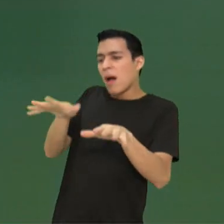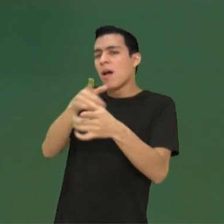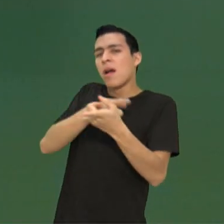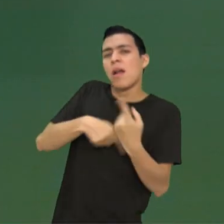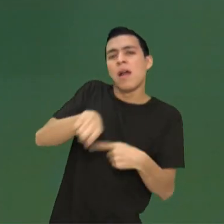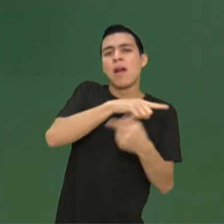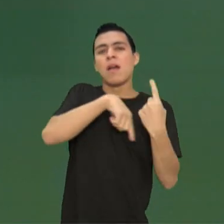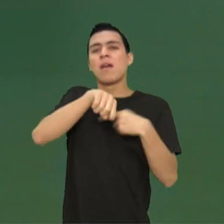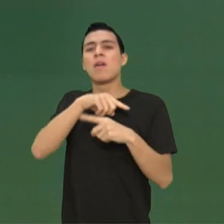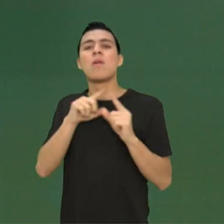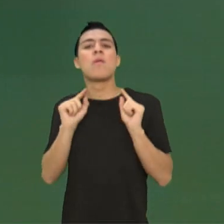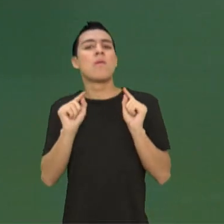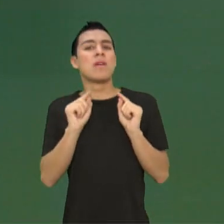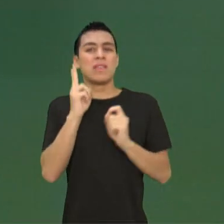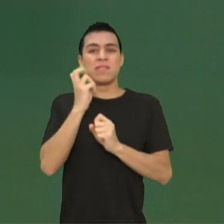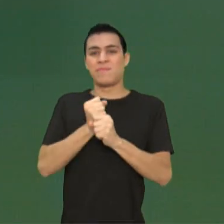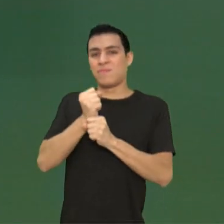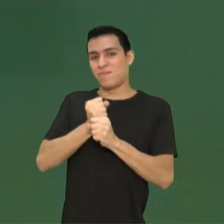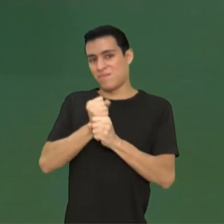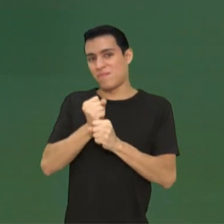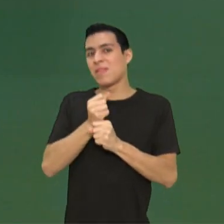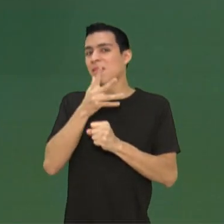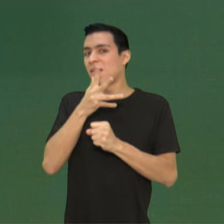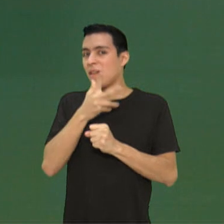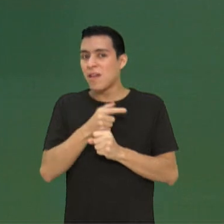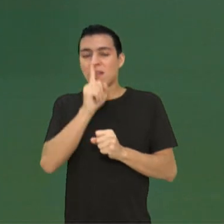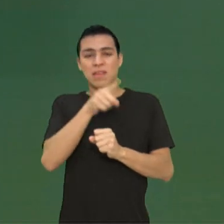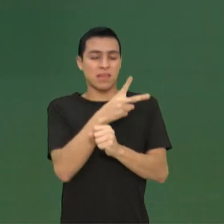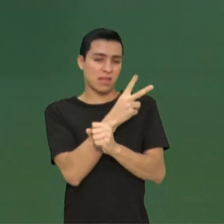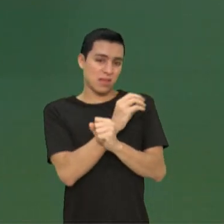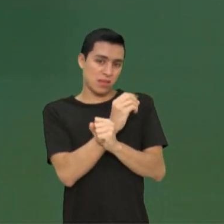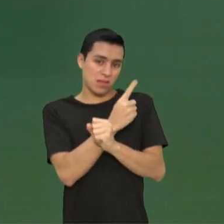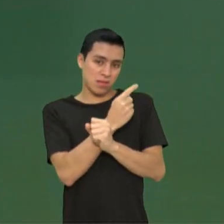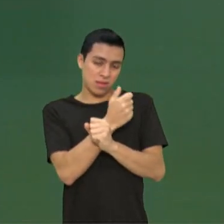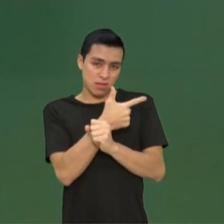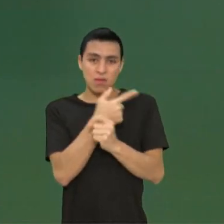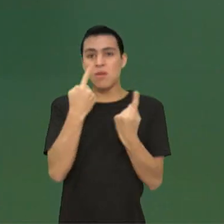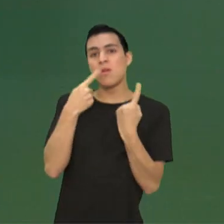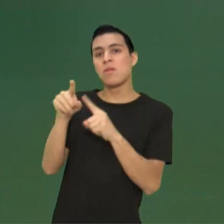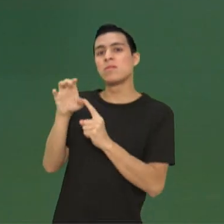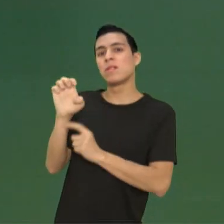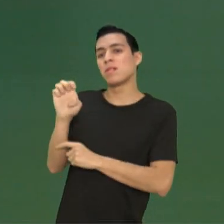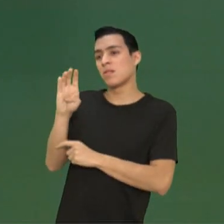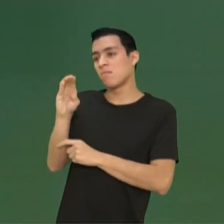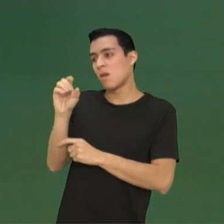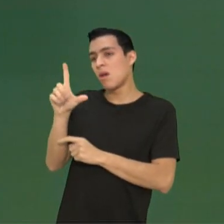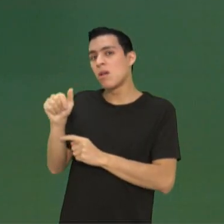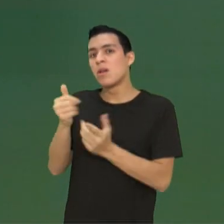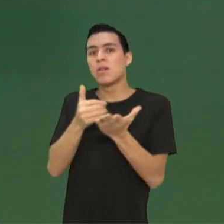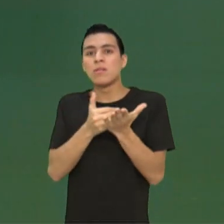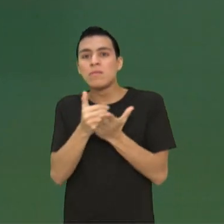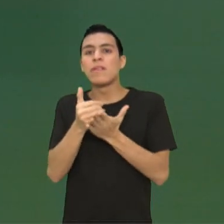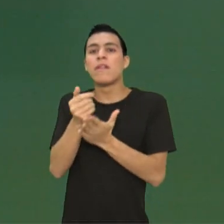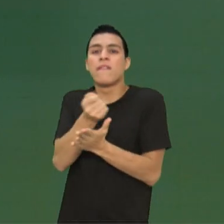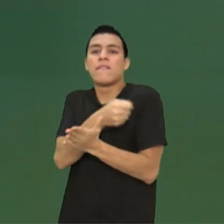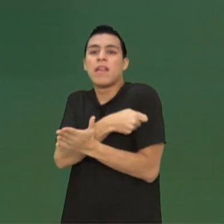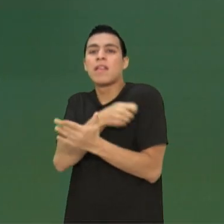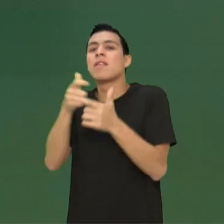circulação, 5 anos. Foi em 2012, contra o Ebola, que ela começou a vacinação em 2017.